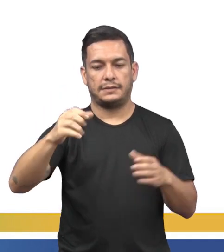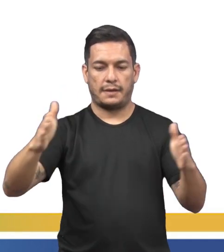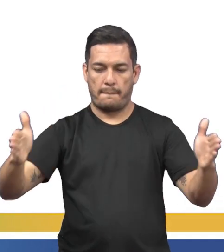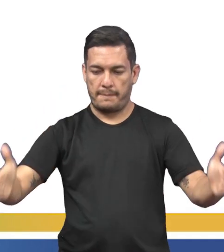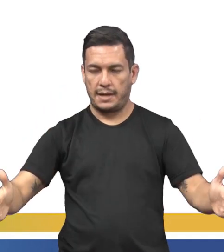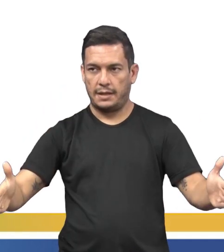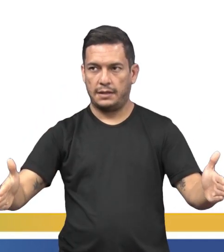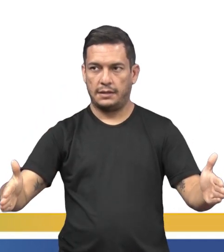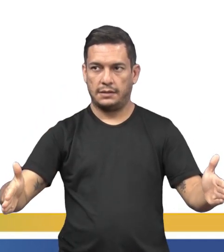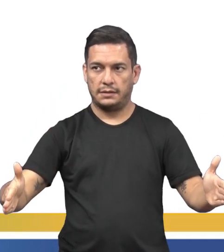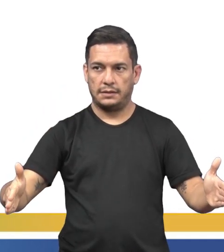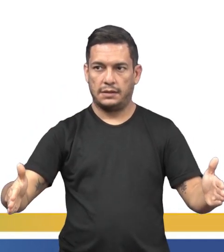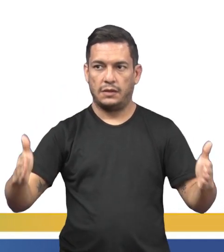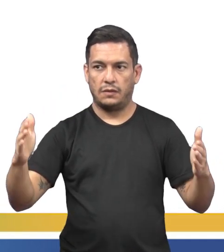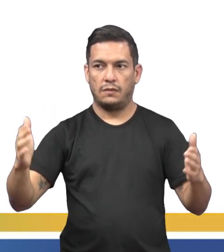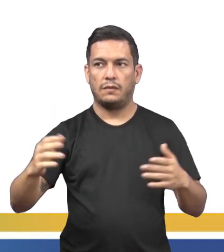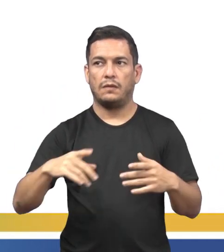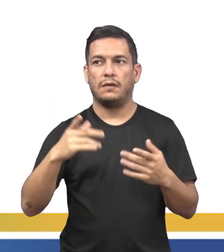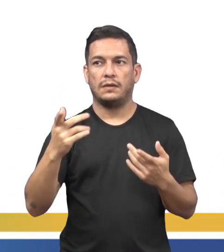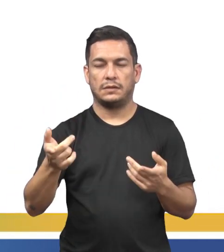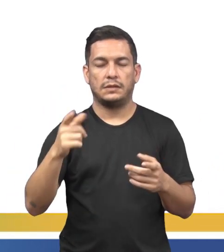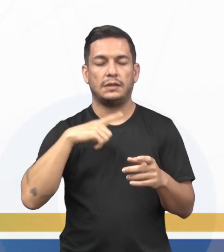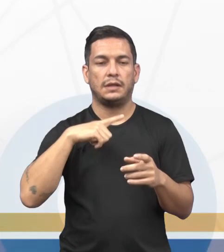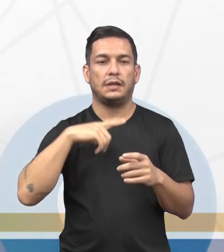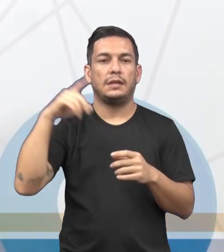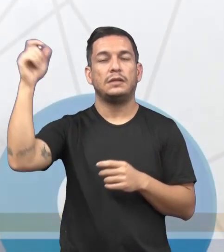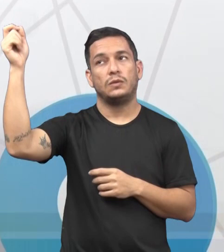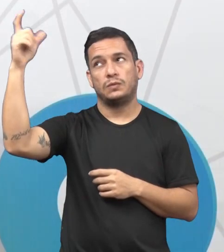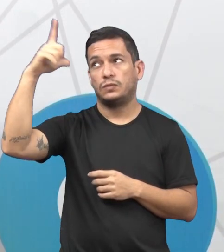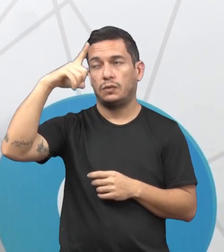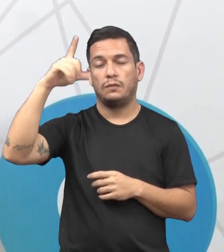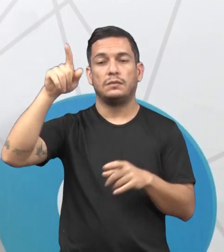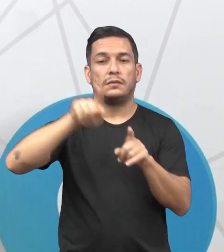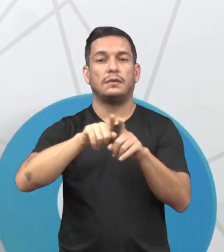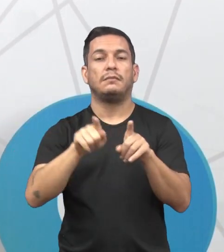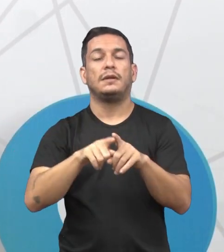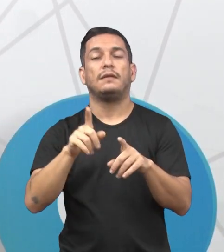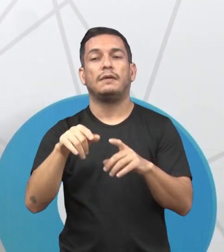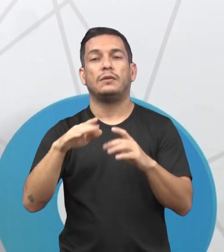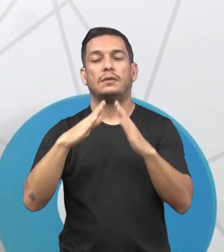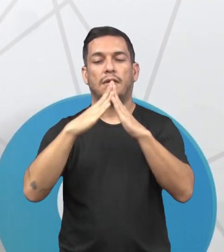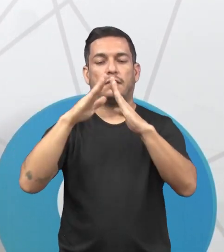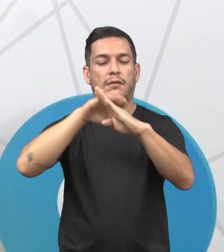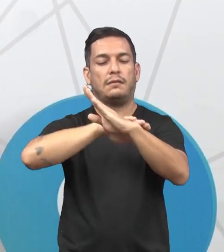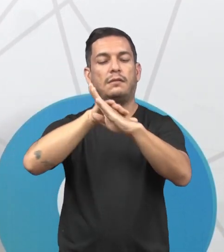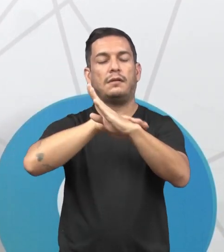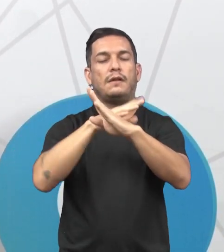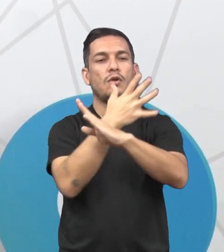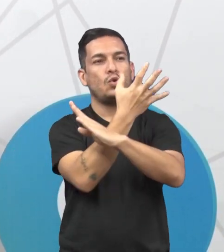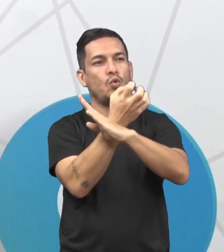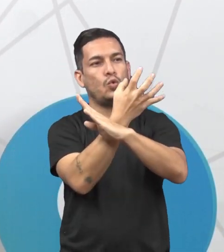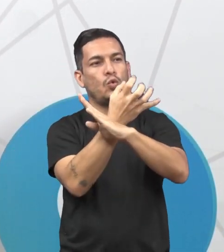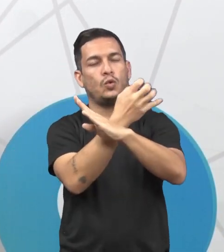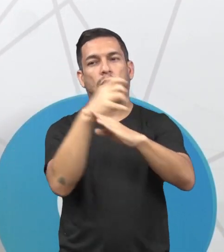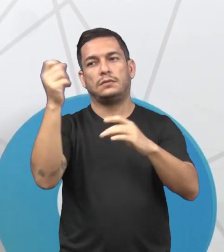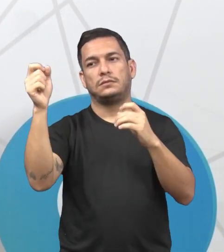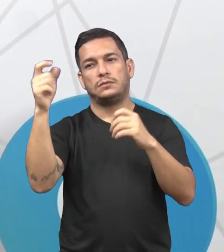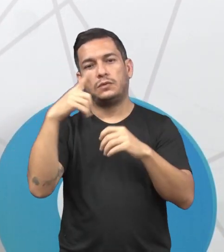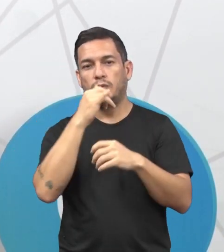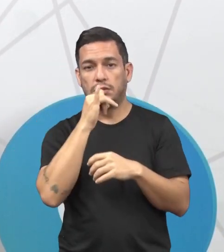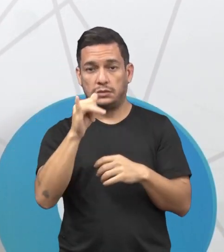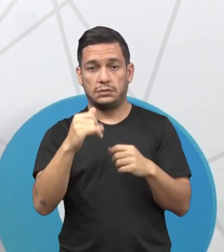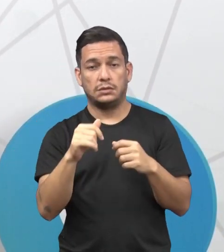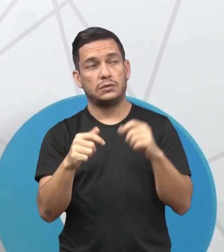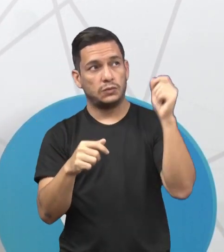verdadeiros parques, com placas solares, e essas placas então vão captar a energia do Sol, que é uma energia